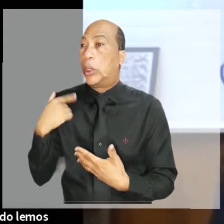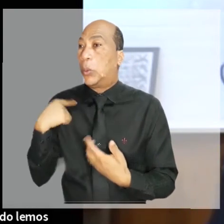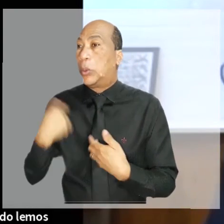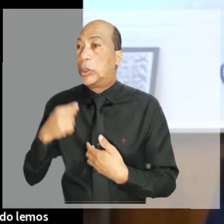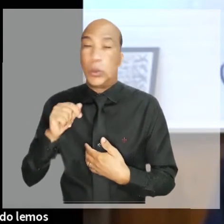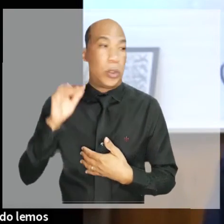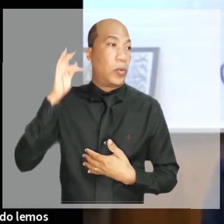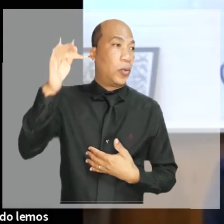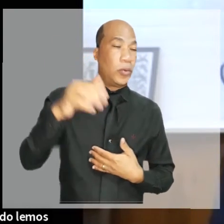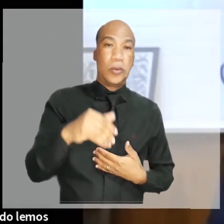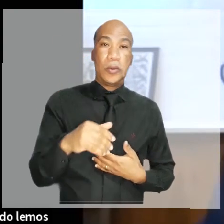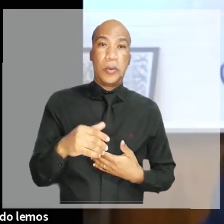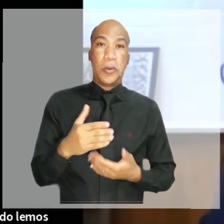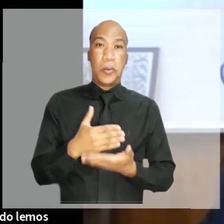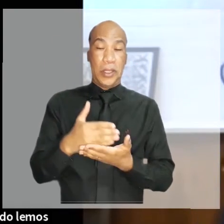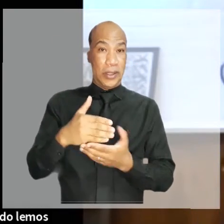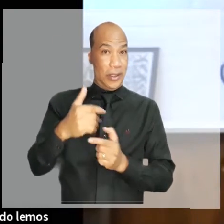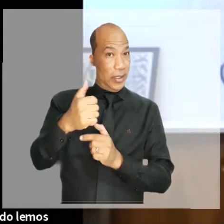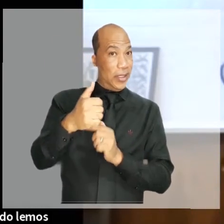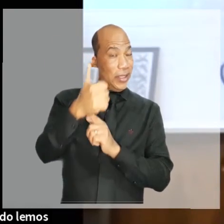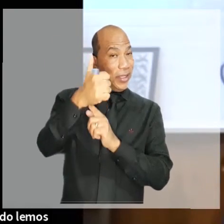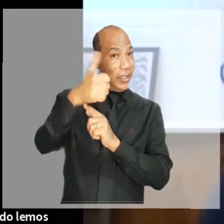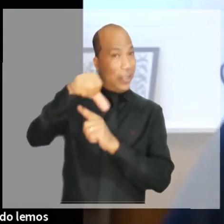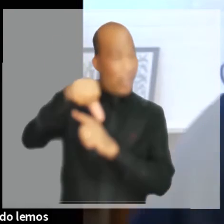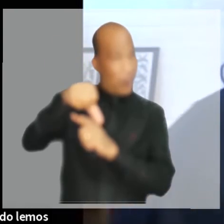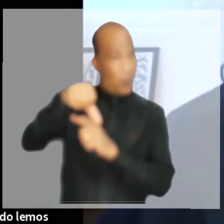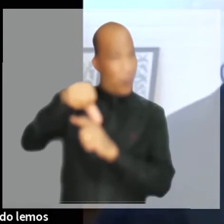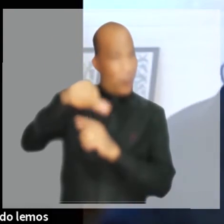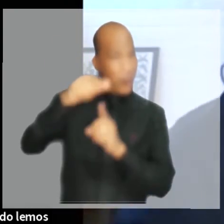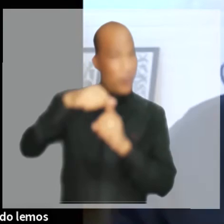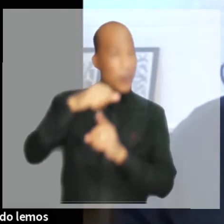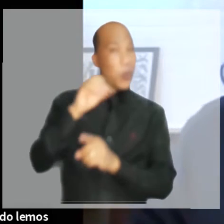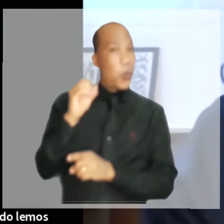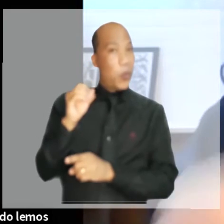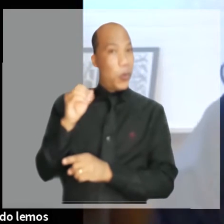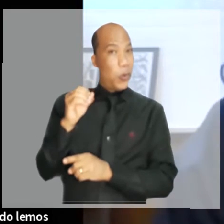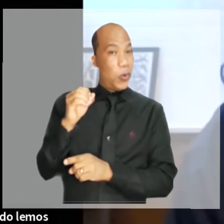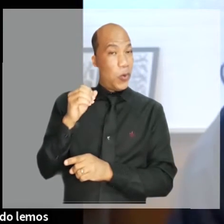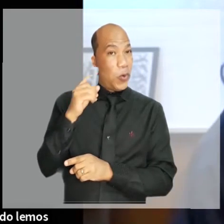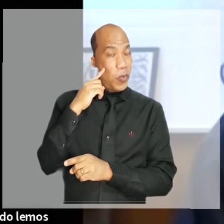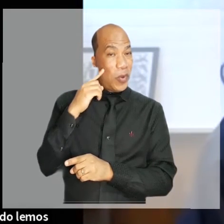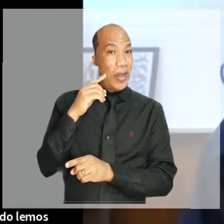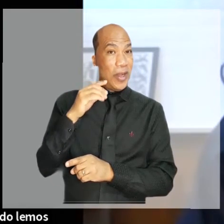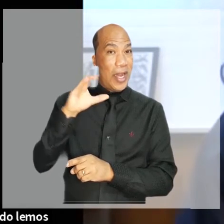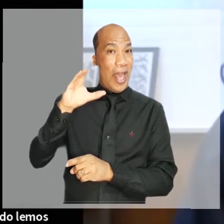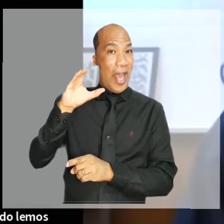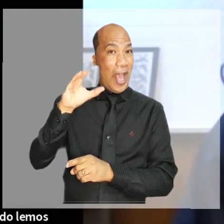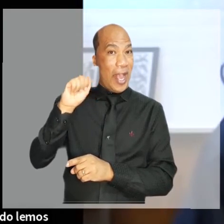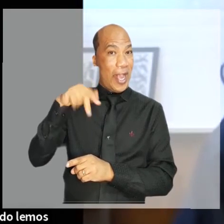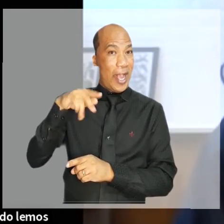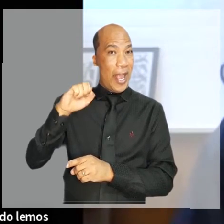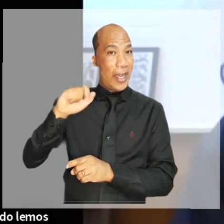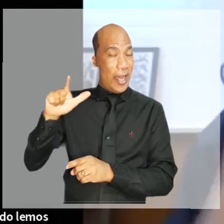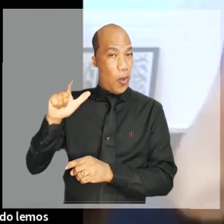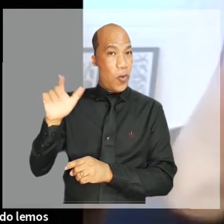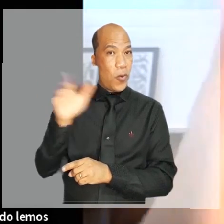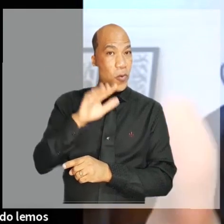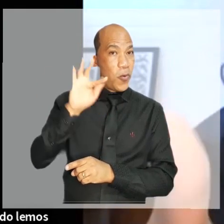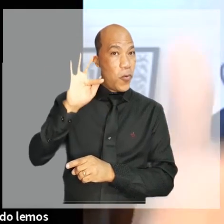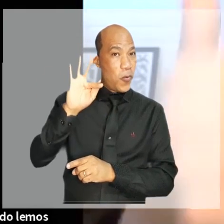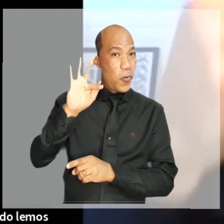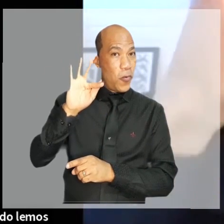daí semanalmente, fica todo mundo convidado aí para assistir. E quando assistir, pessoal, me escreve, tá? E me conta o que